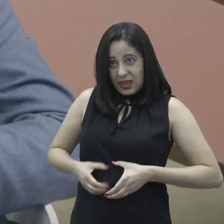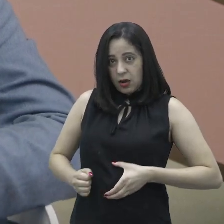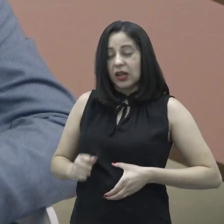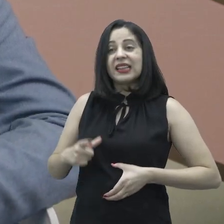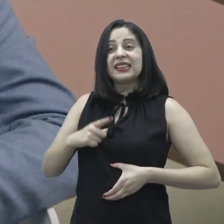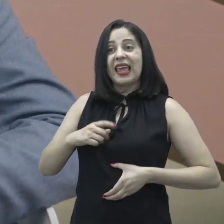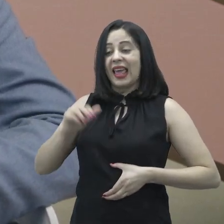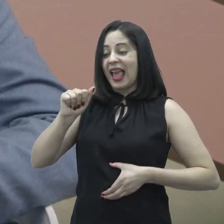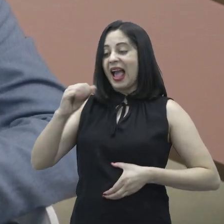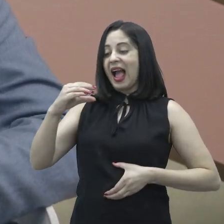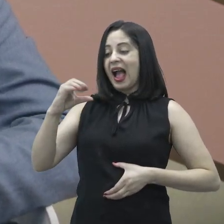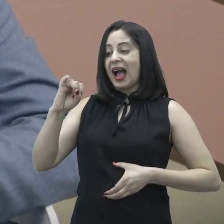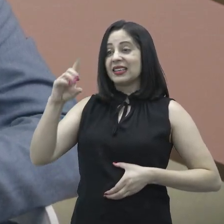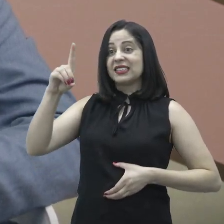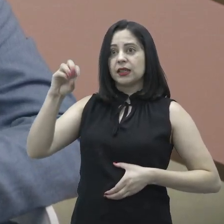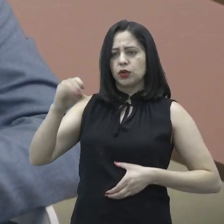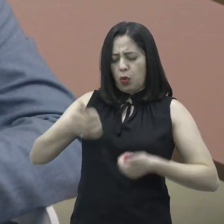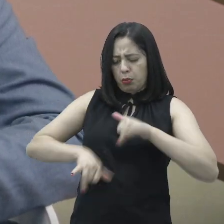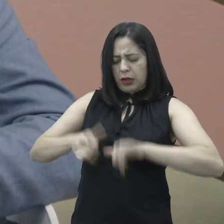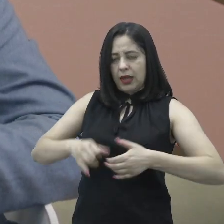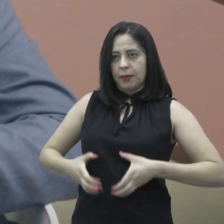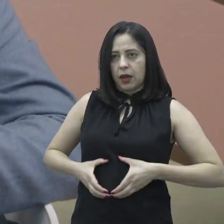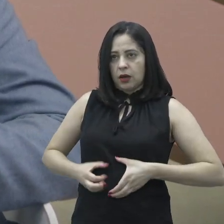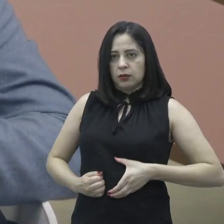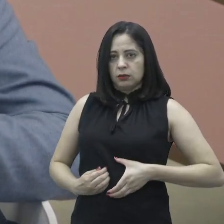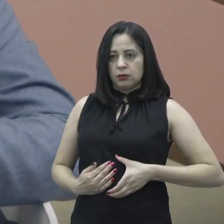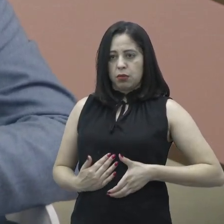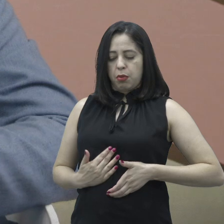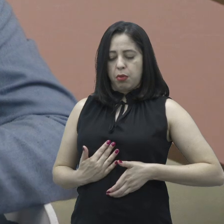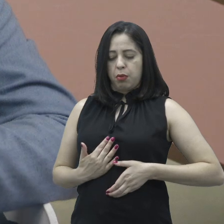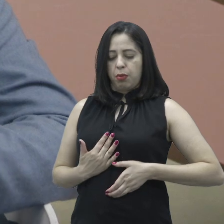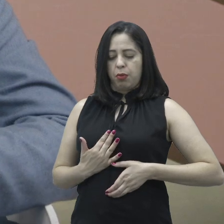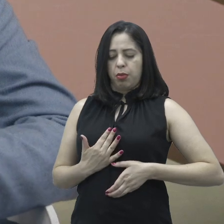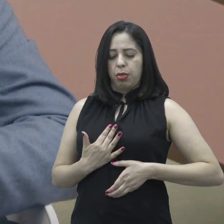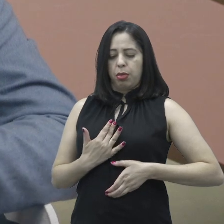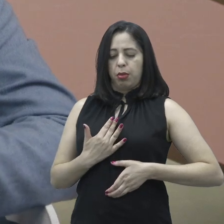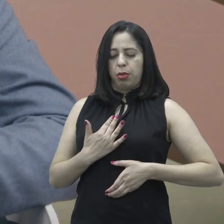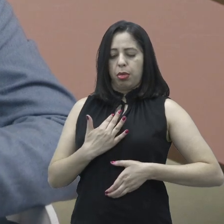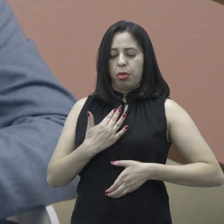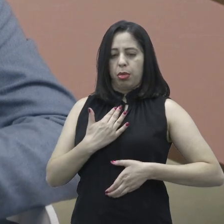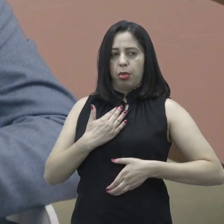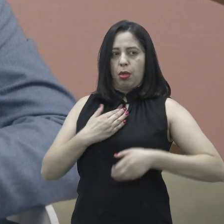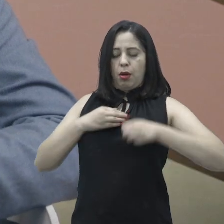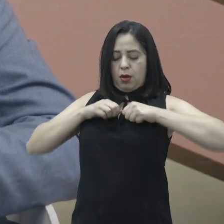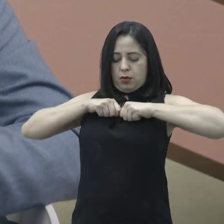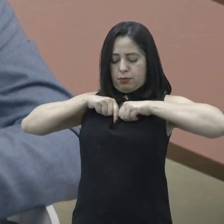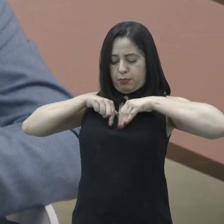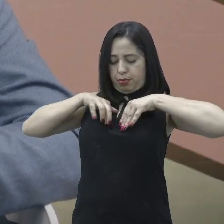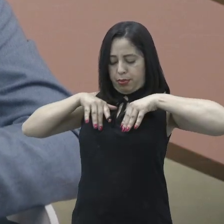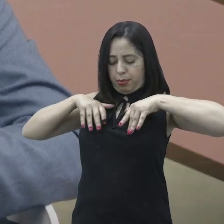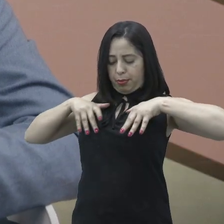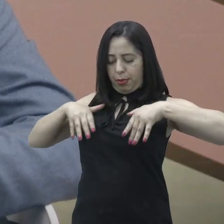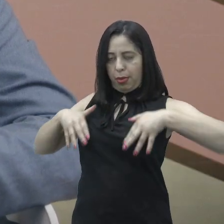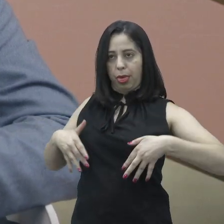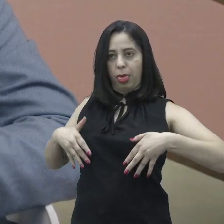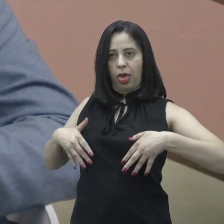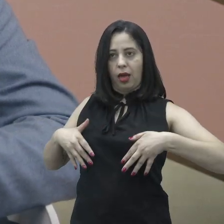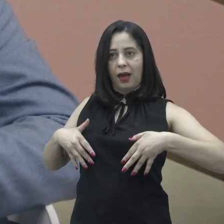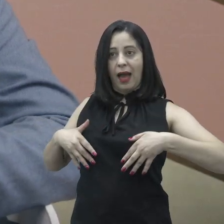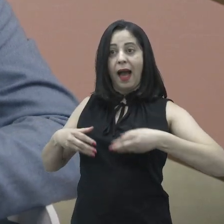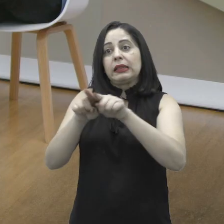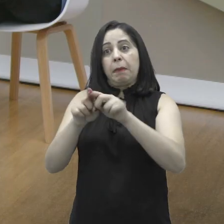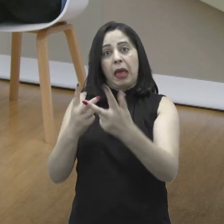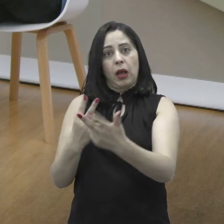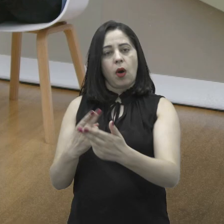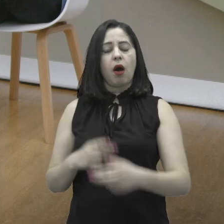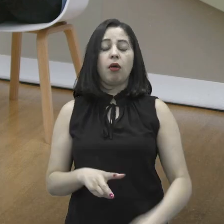estômago quando ele sobe pelo esôfago e causa aquela sensação de desconforto na região do tórax, né? Aquela queimação que é bem clássica do